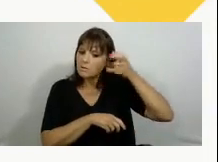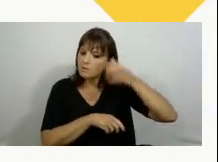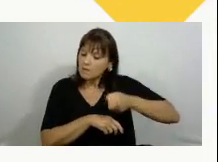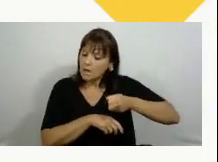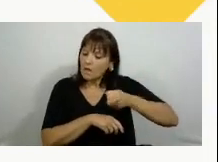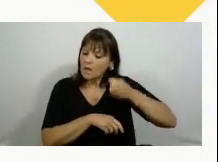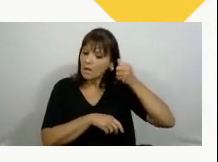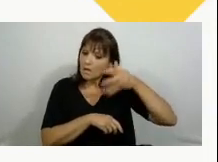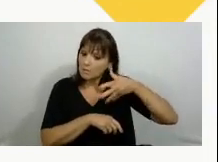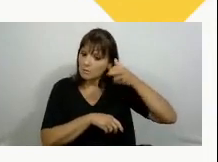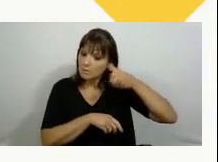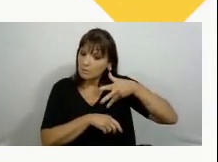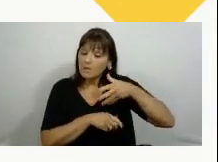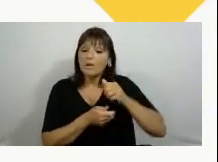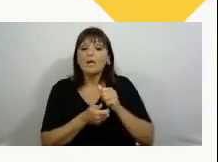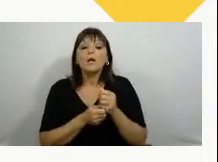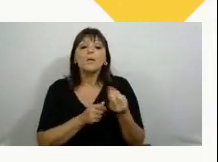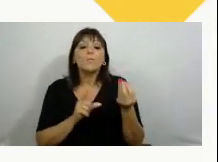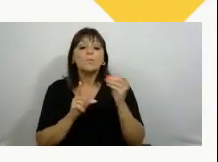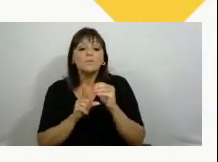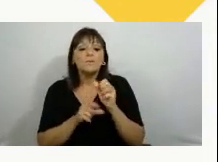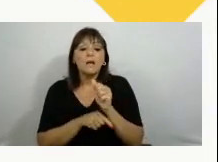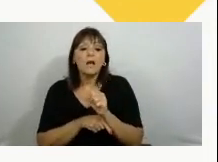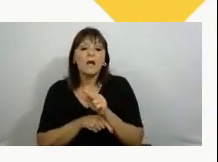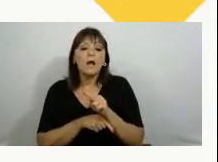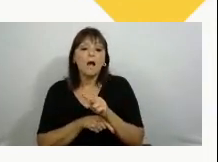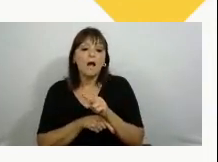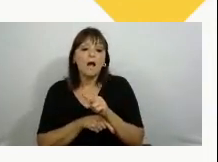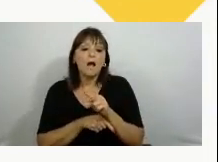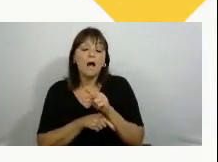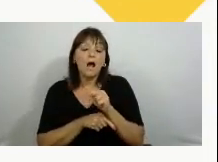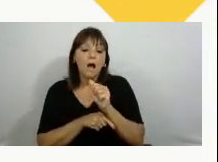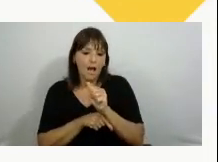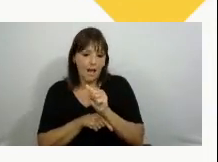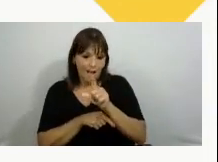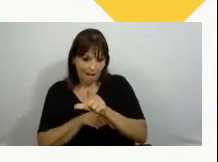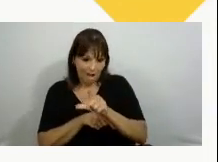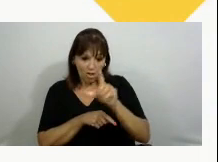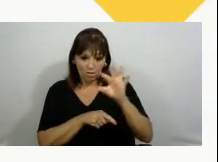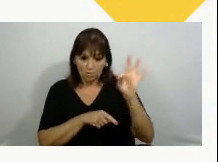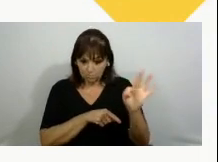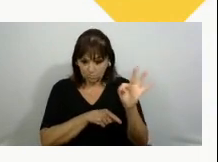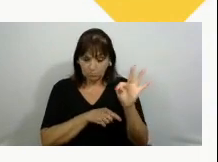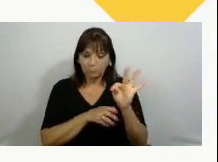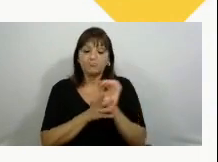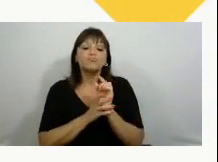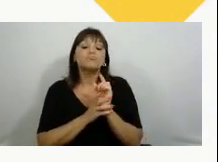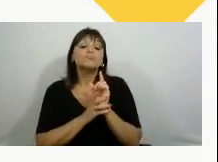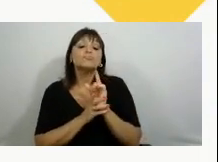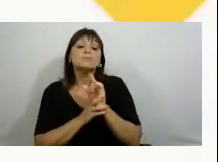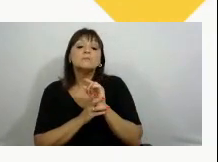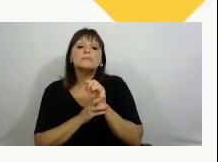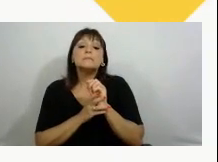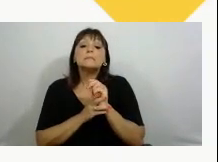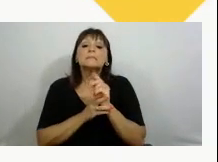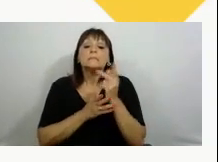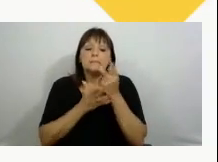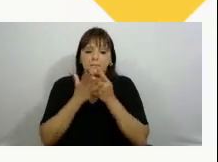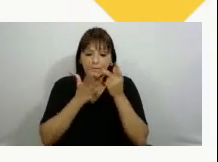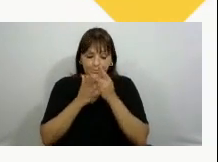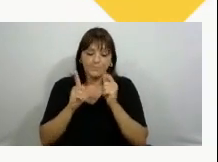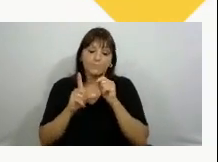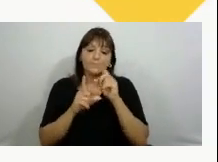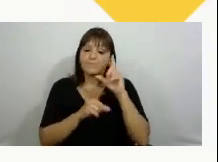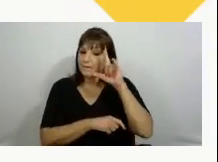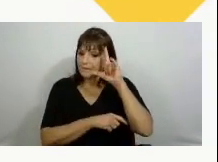do Instagram. Você pode, quando for fazer uma publicação, você pode ir na opção de configurações avançadas, vai abrir